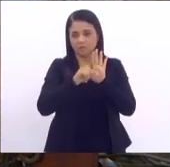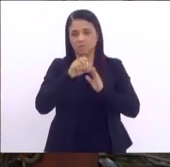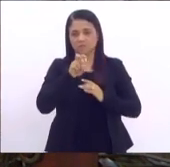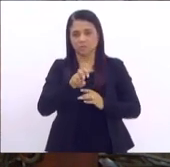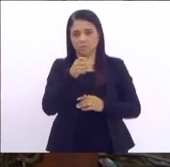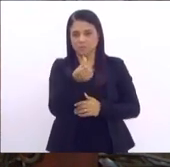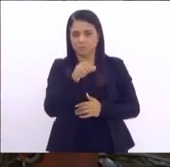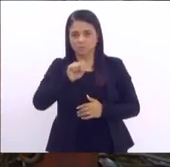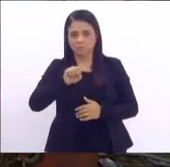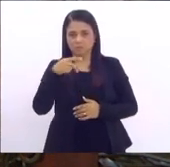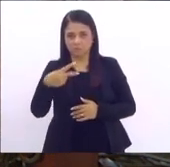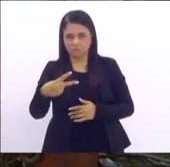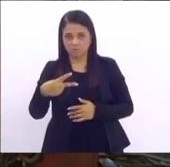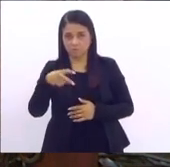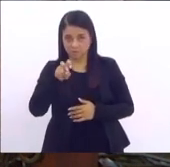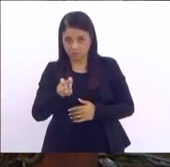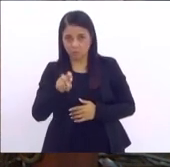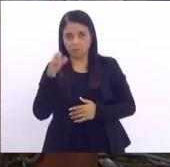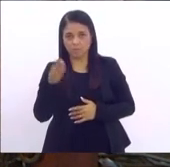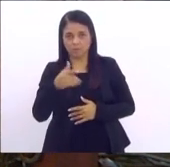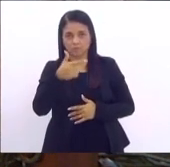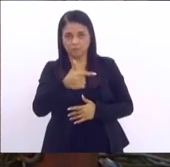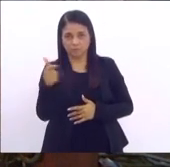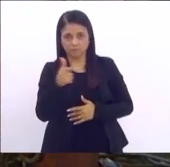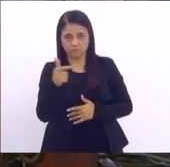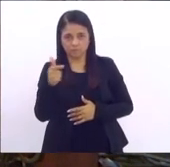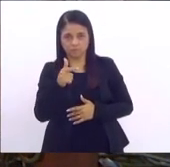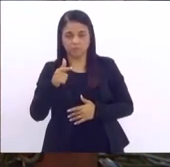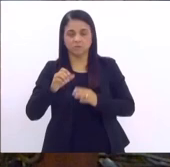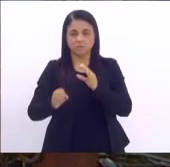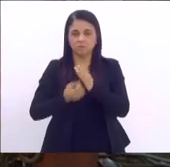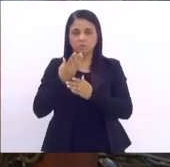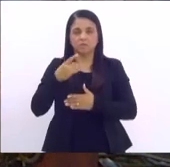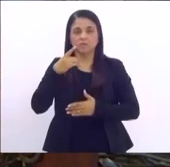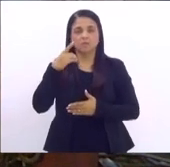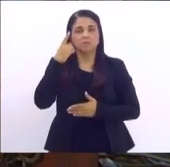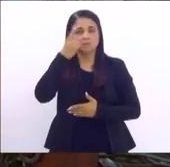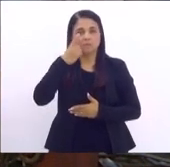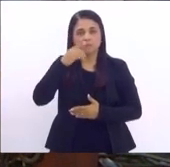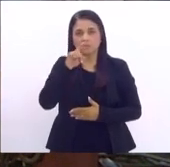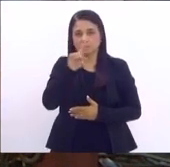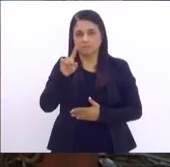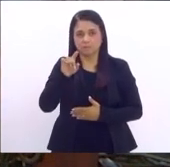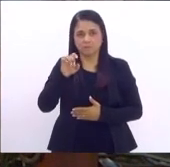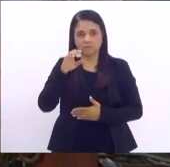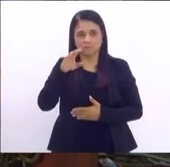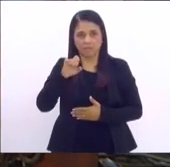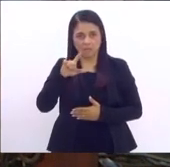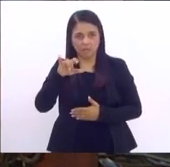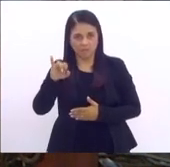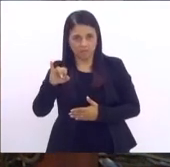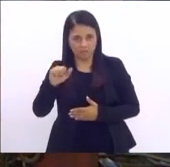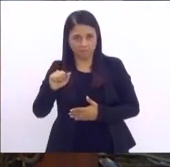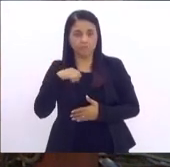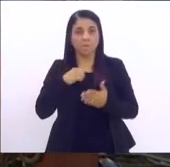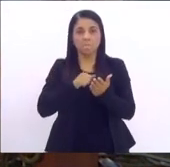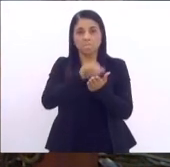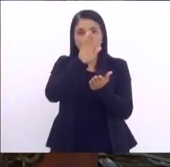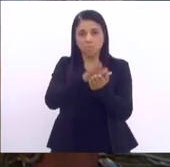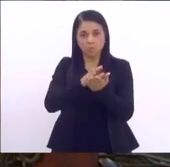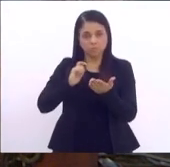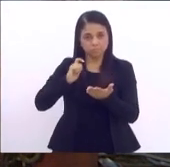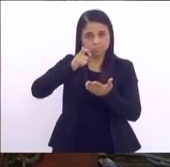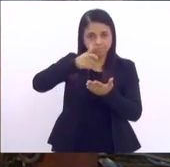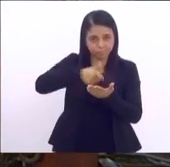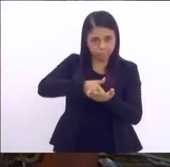5.685, de 22, de autoria da deputada Célia Jordão, que estabelece o pagamento de multa indenizatória na hipótese de falha